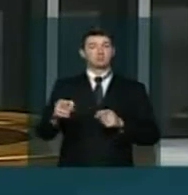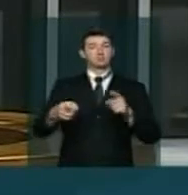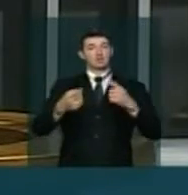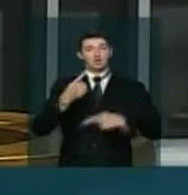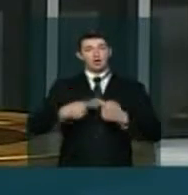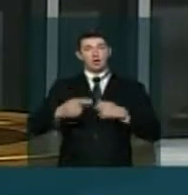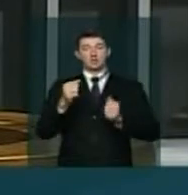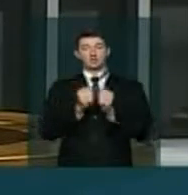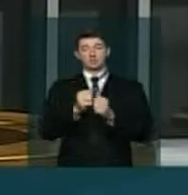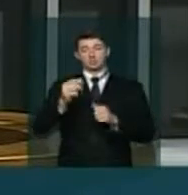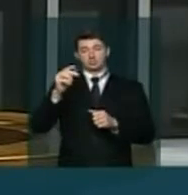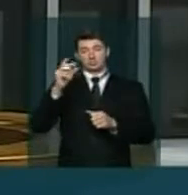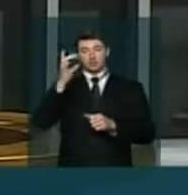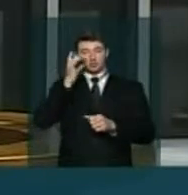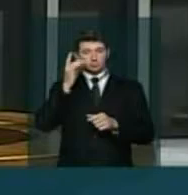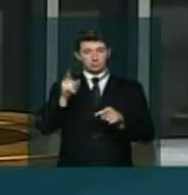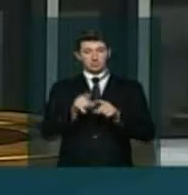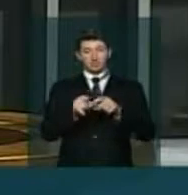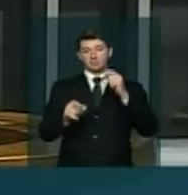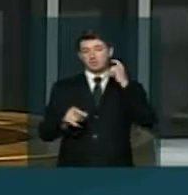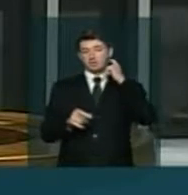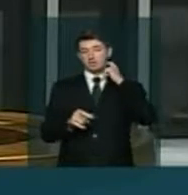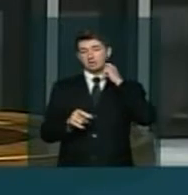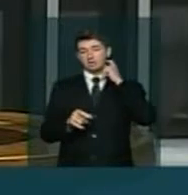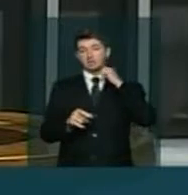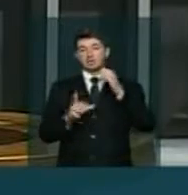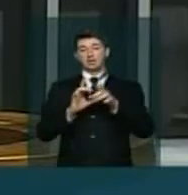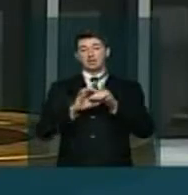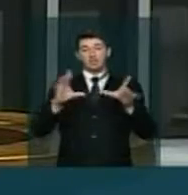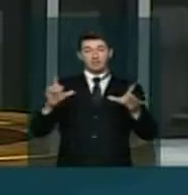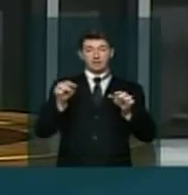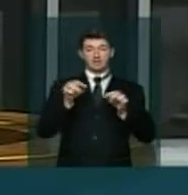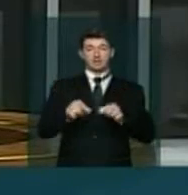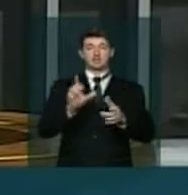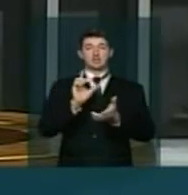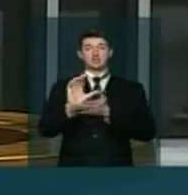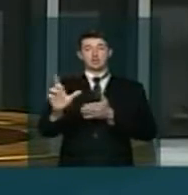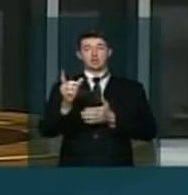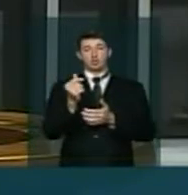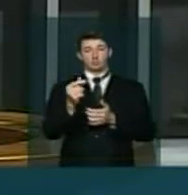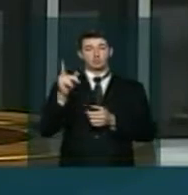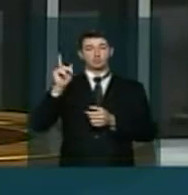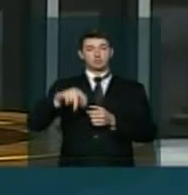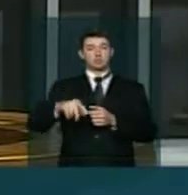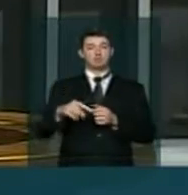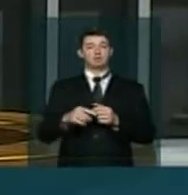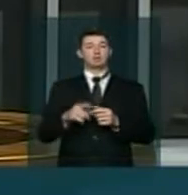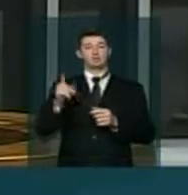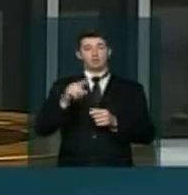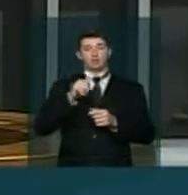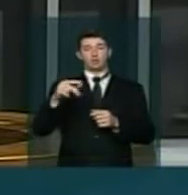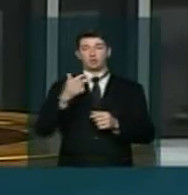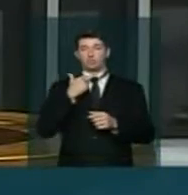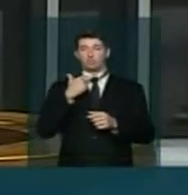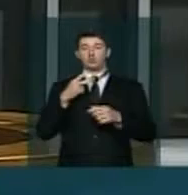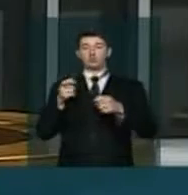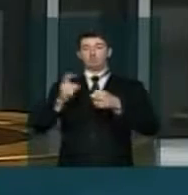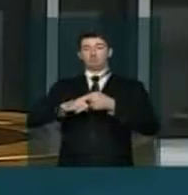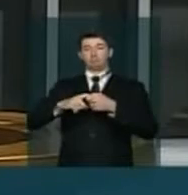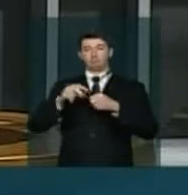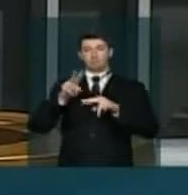negociar com a presidenta Dilma Rousseff para livrar estes recursos de qualquer espécie de corte, de